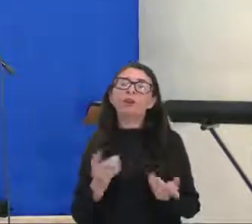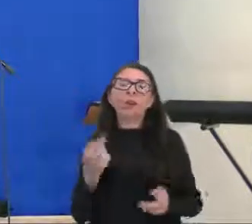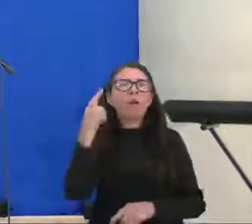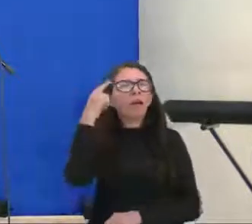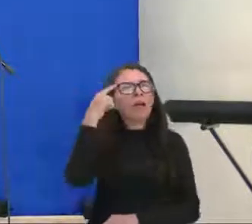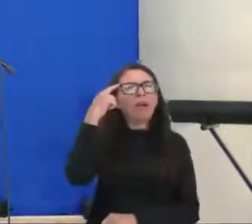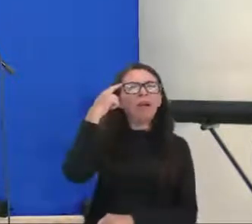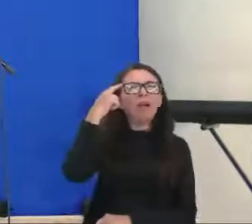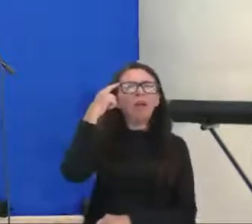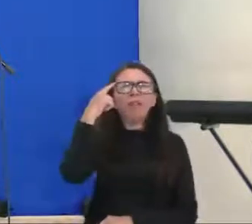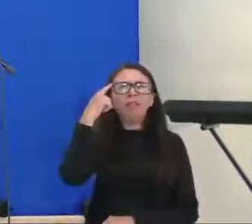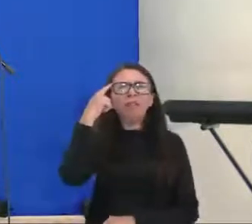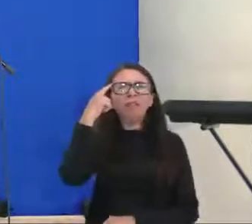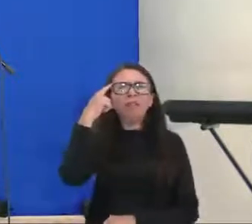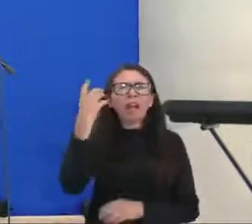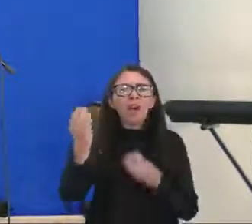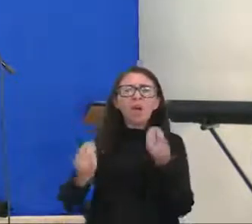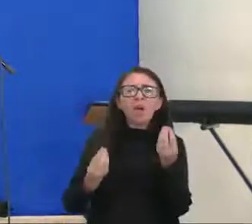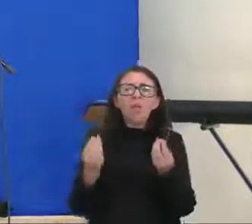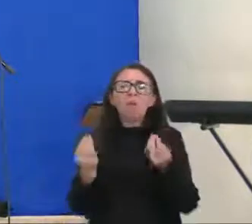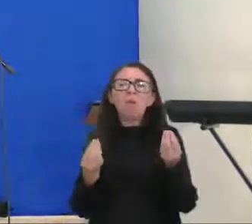agir do Espírito Santo em cada um de nós.